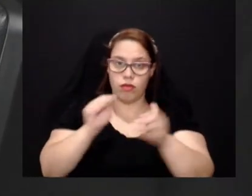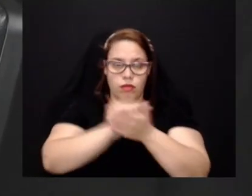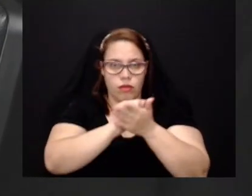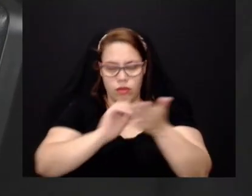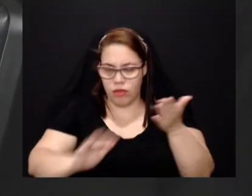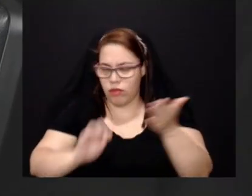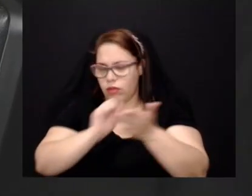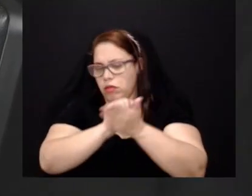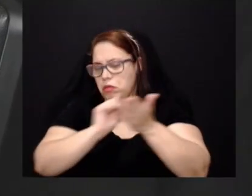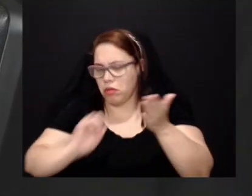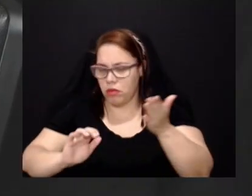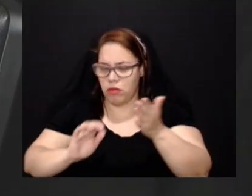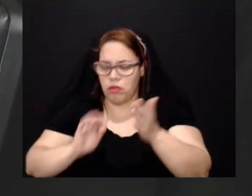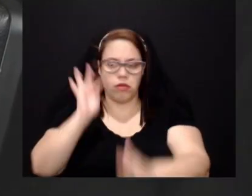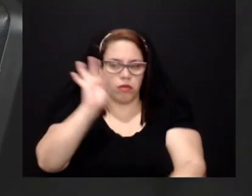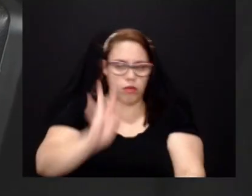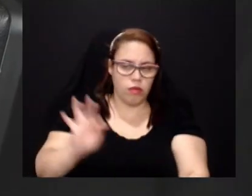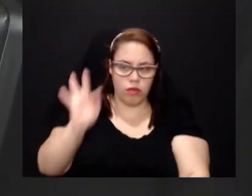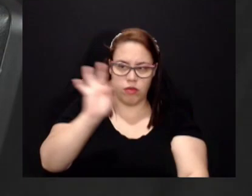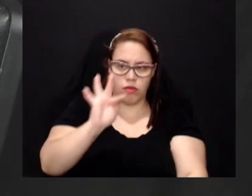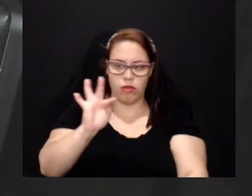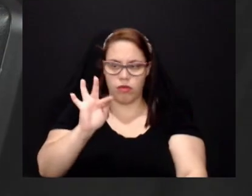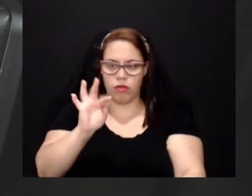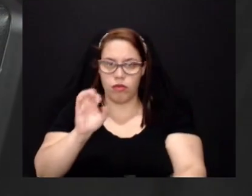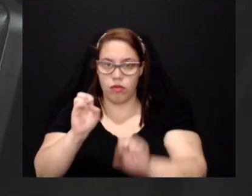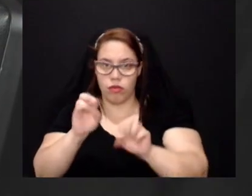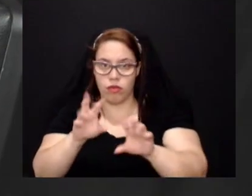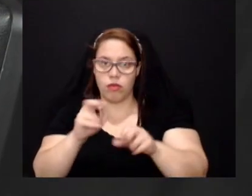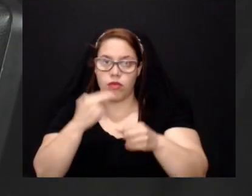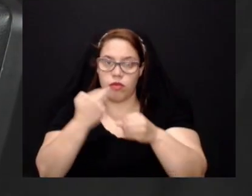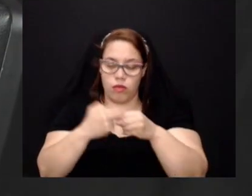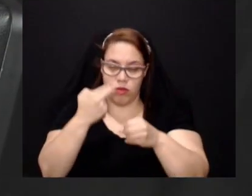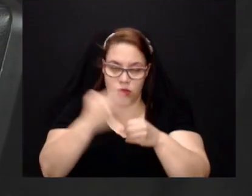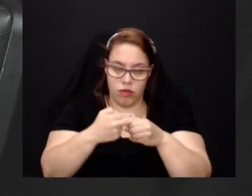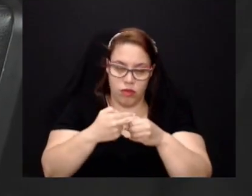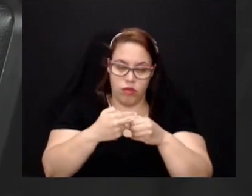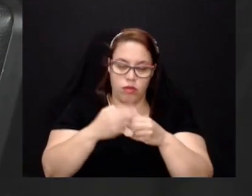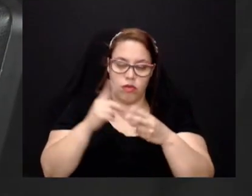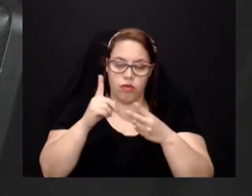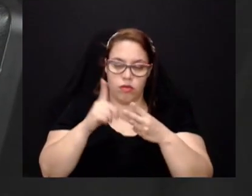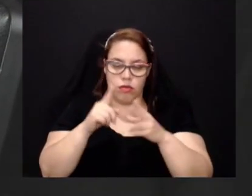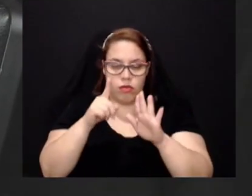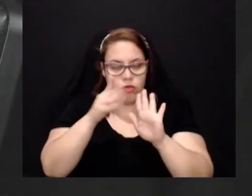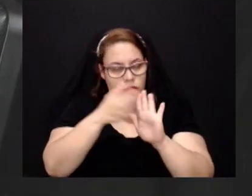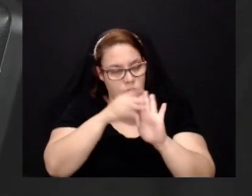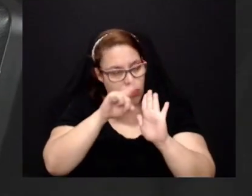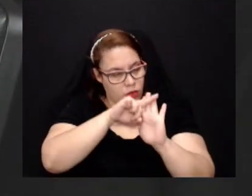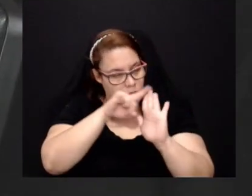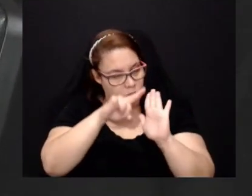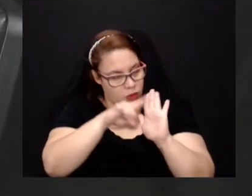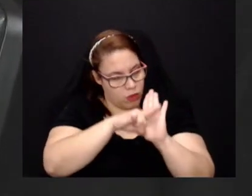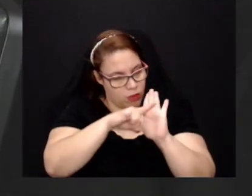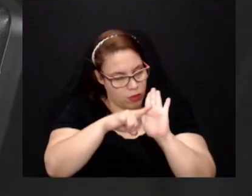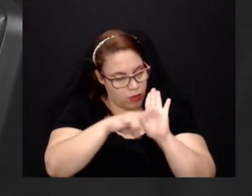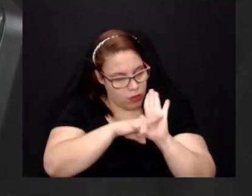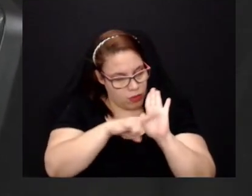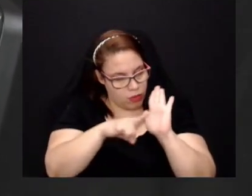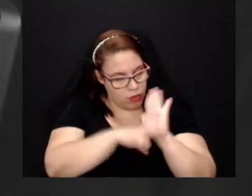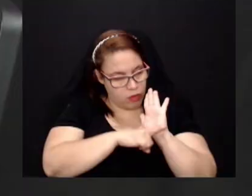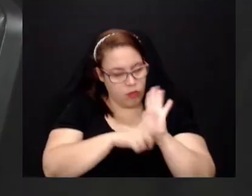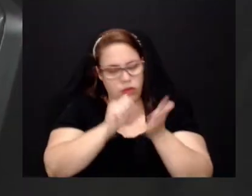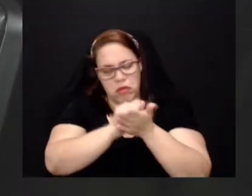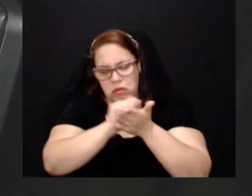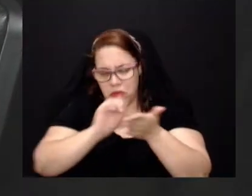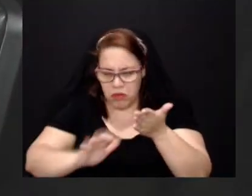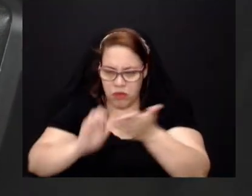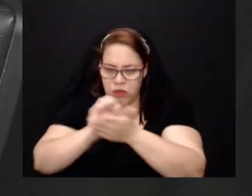na Faculdade da Educação da Unicamp, tem as datas pontuais, já fizemos muitas atividades